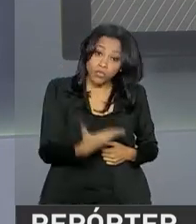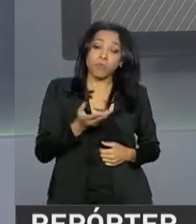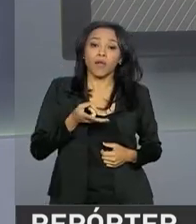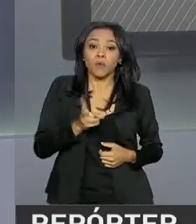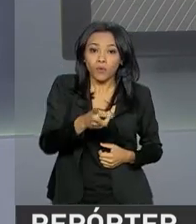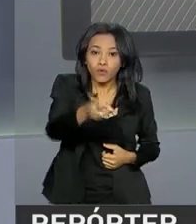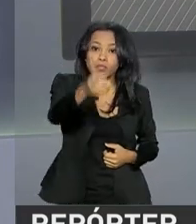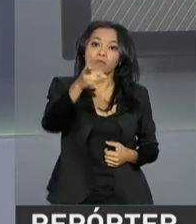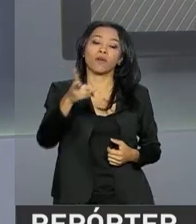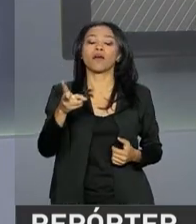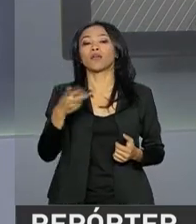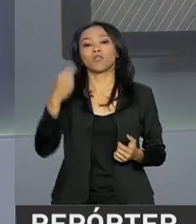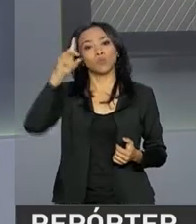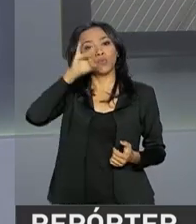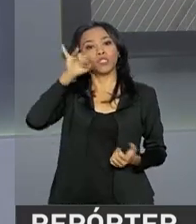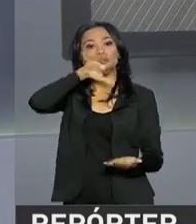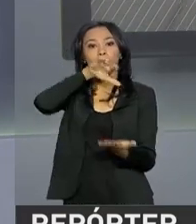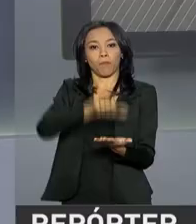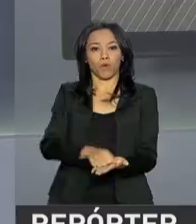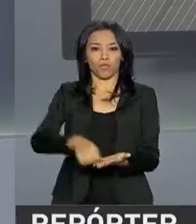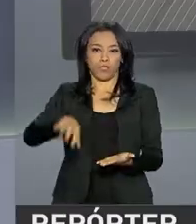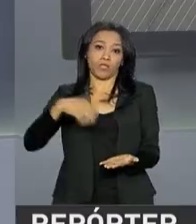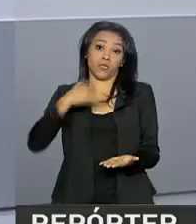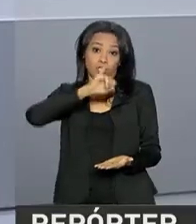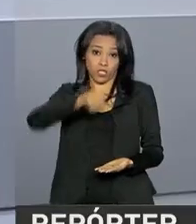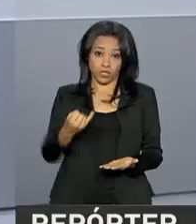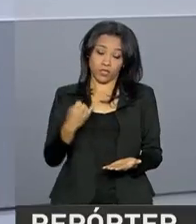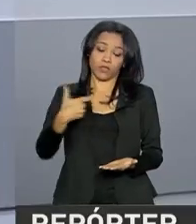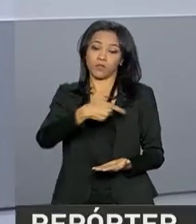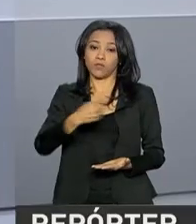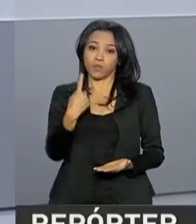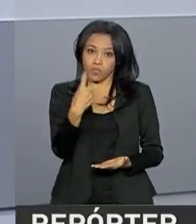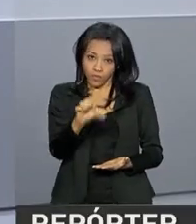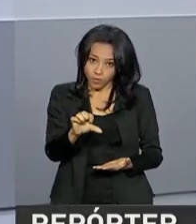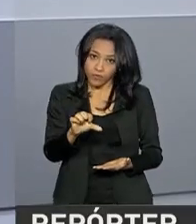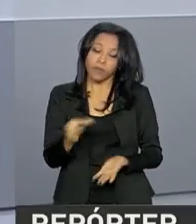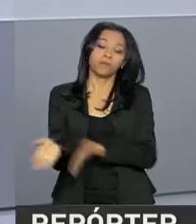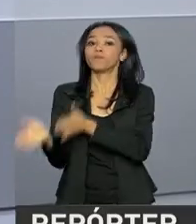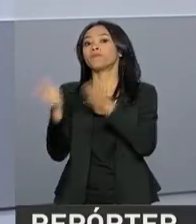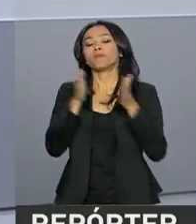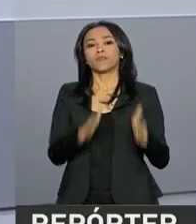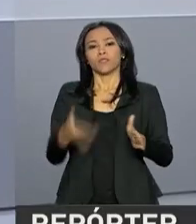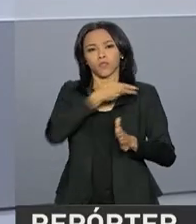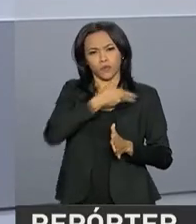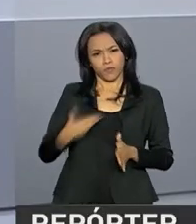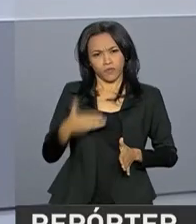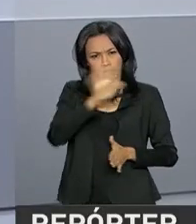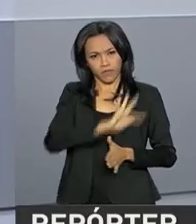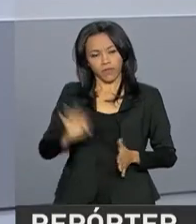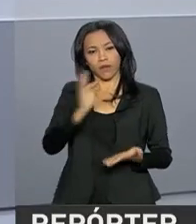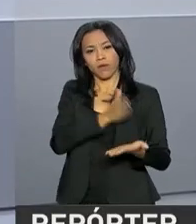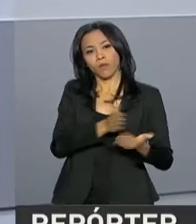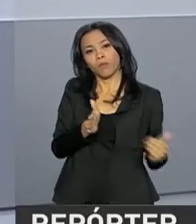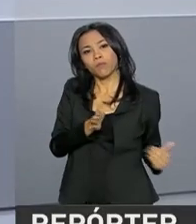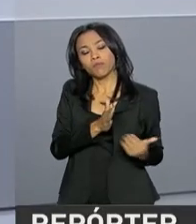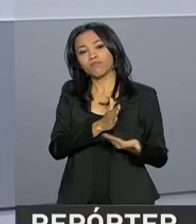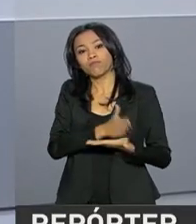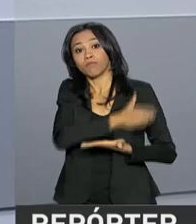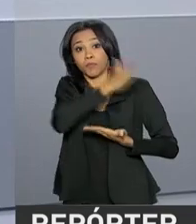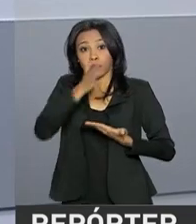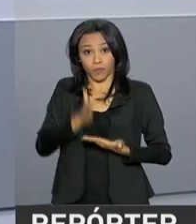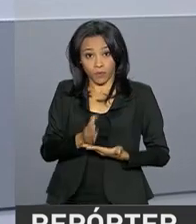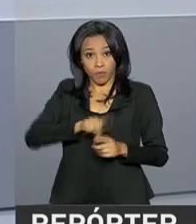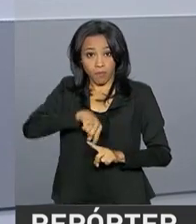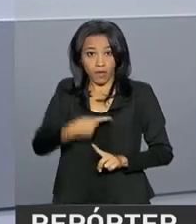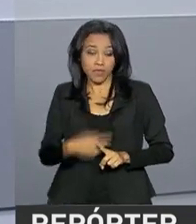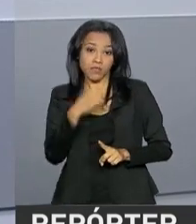a partir da posse em janeiro de 2019 o governo federal prorrogou por mais 180 dias a atuação da